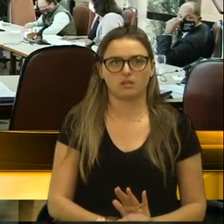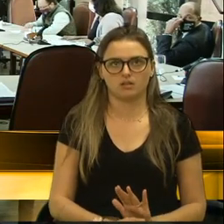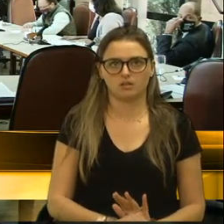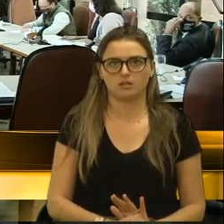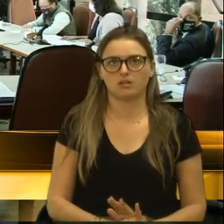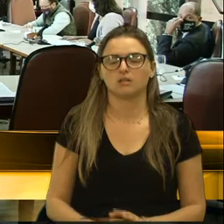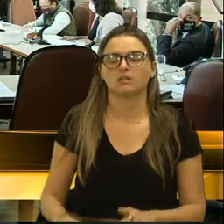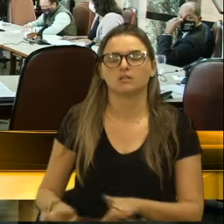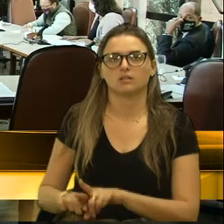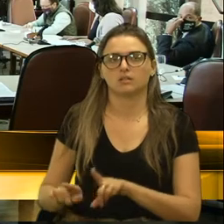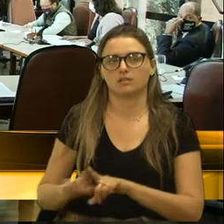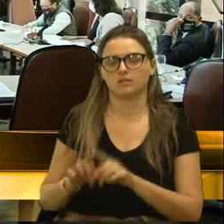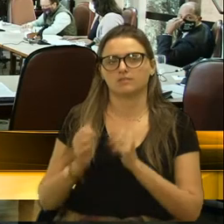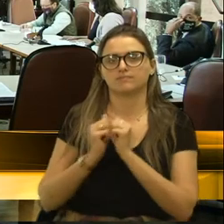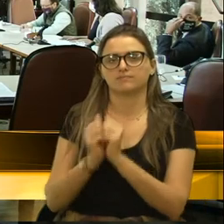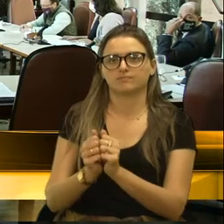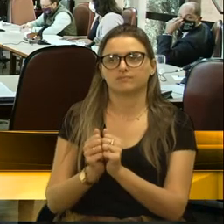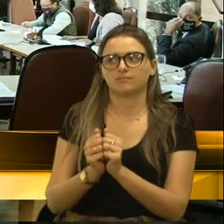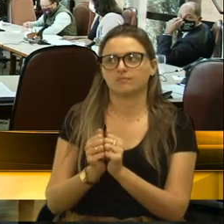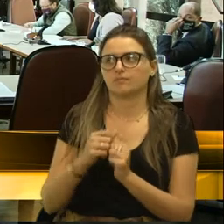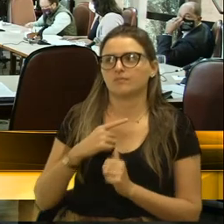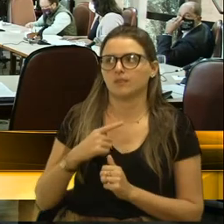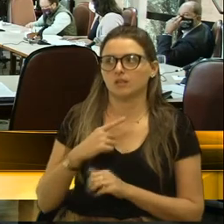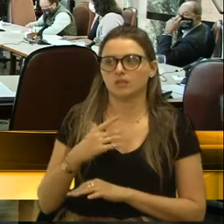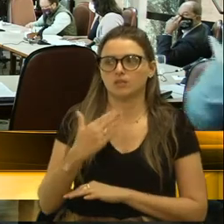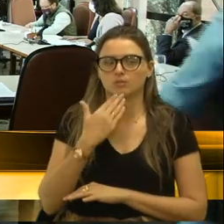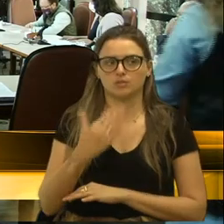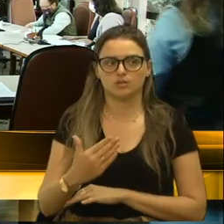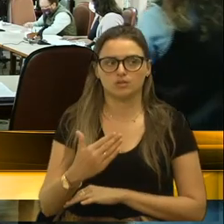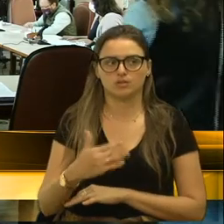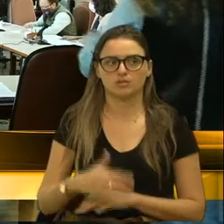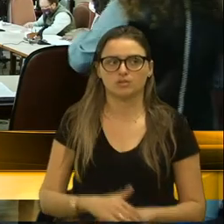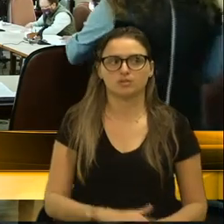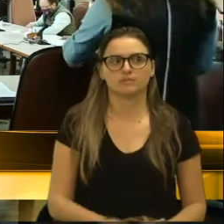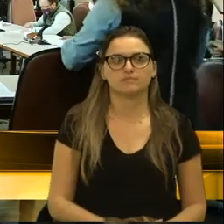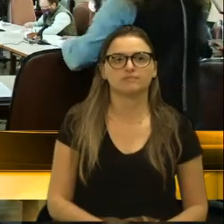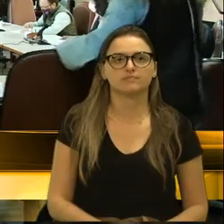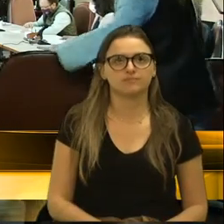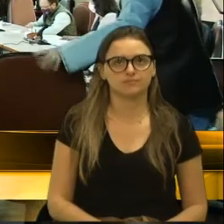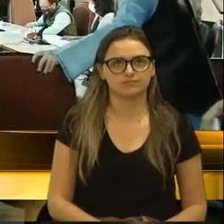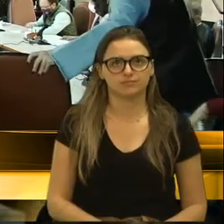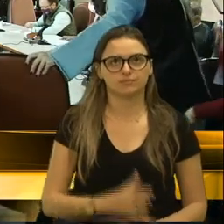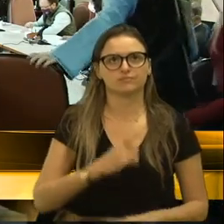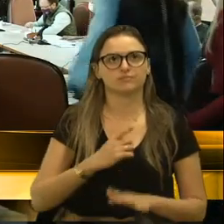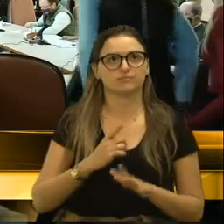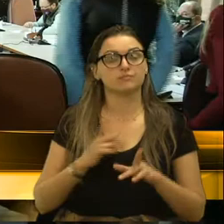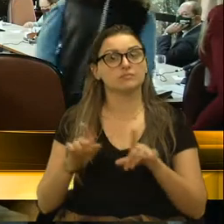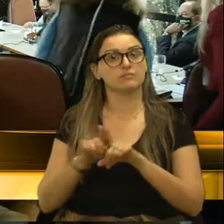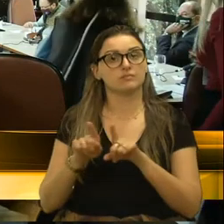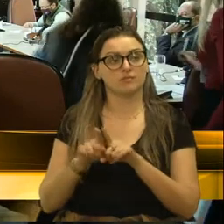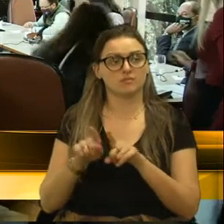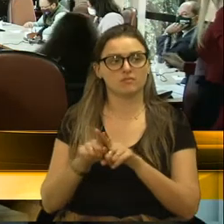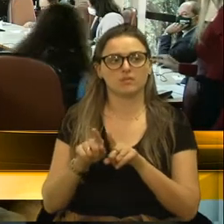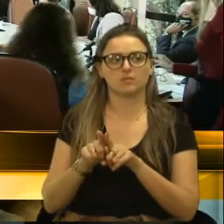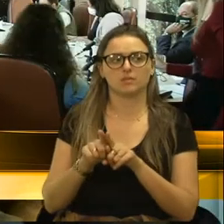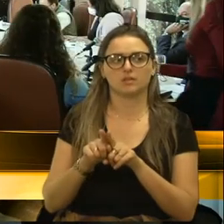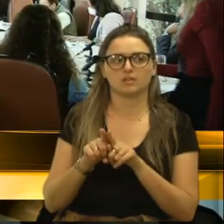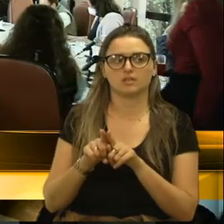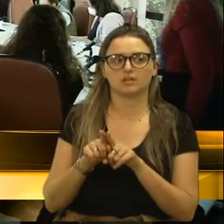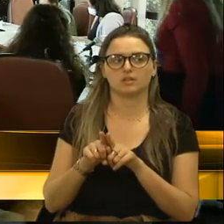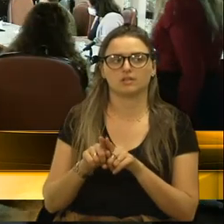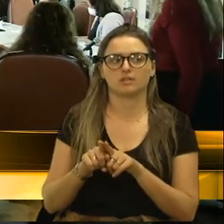nessa indicação, um trabalho de conscientização, porque existe também a resistência de